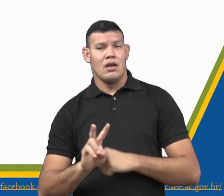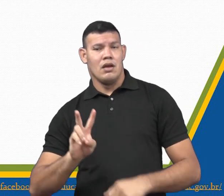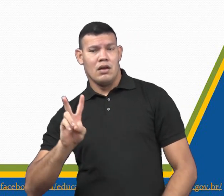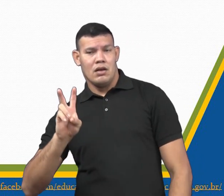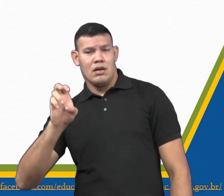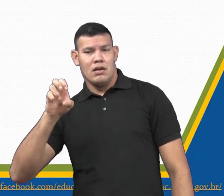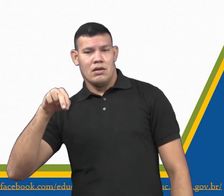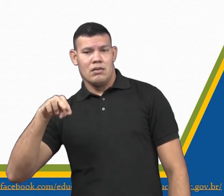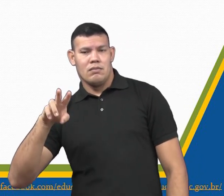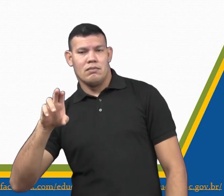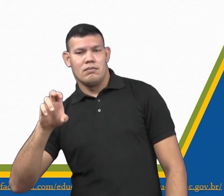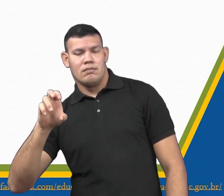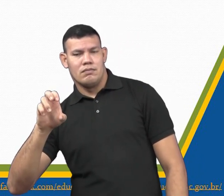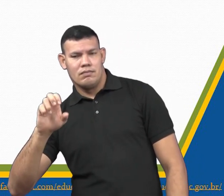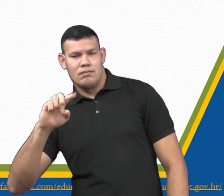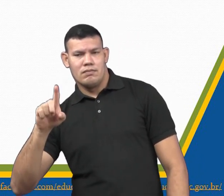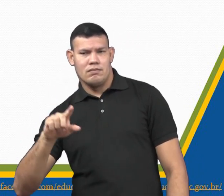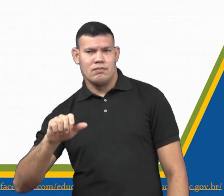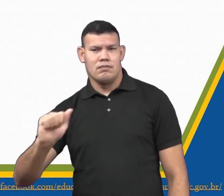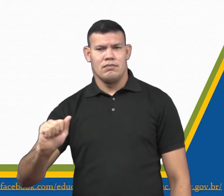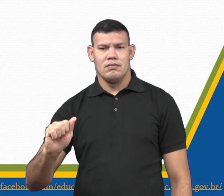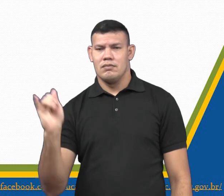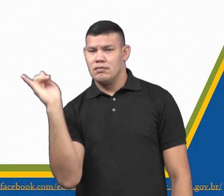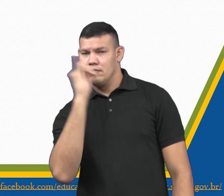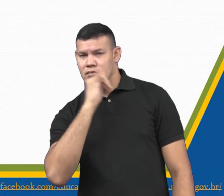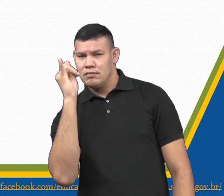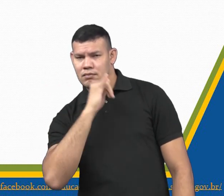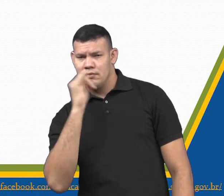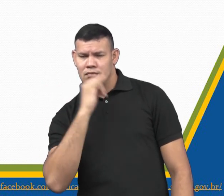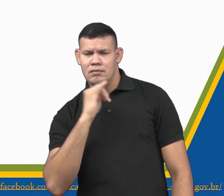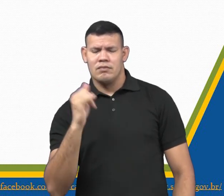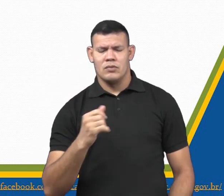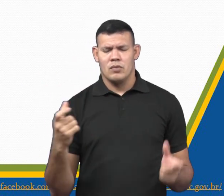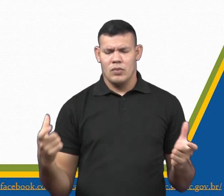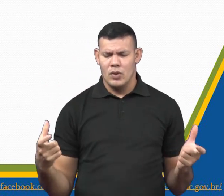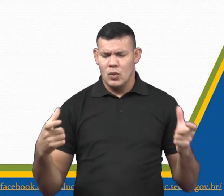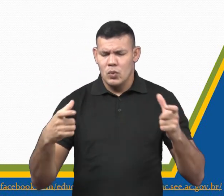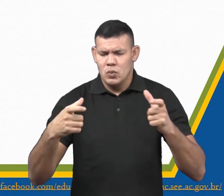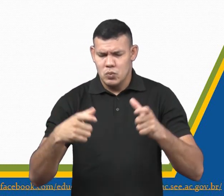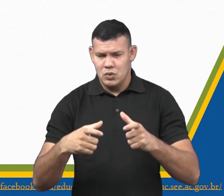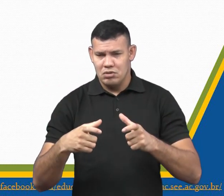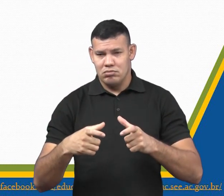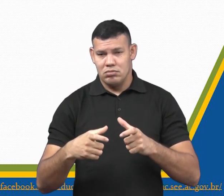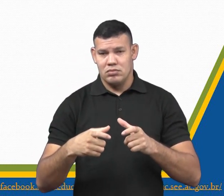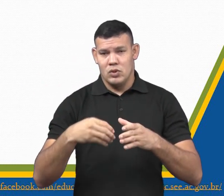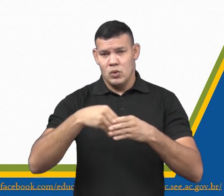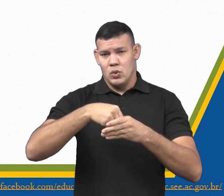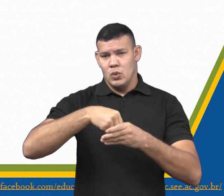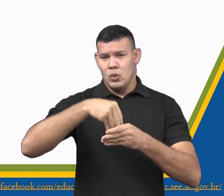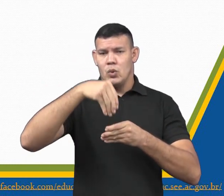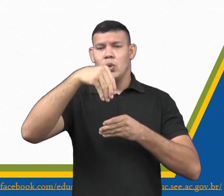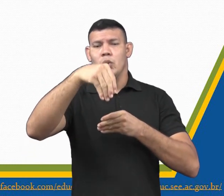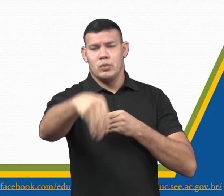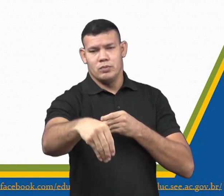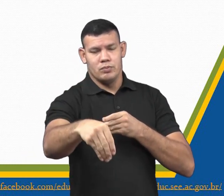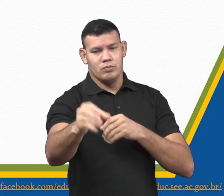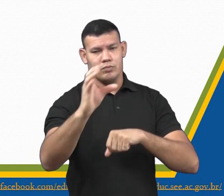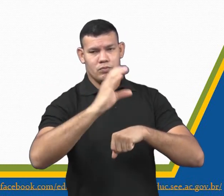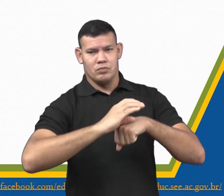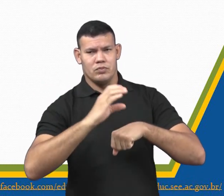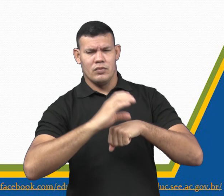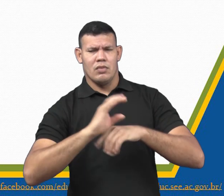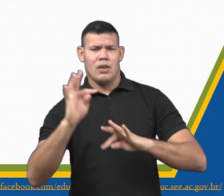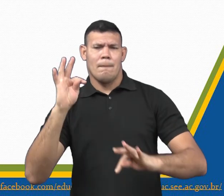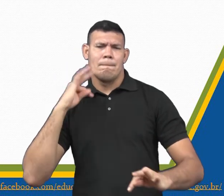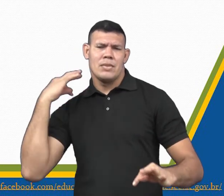Em Veneza, na Itália, o problema passou para um estágio mais grave. Parte da população saiu de vez da cidade. O espaço